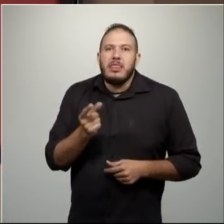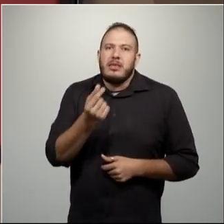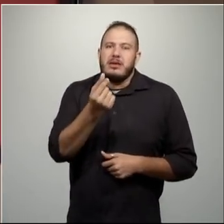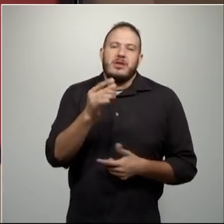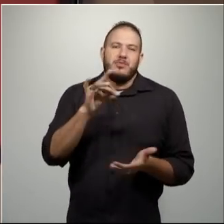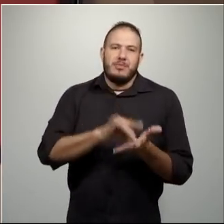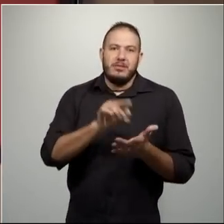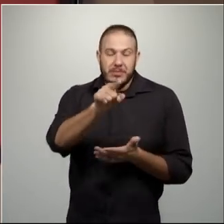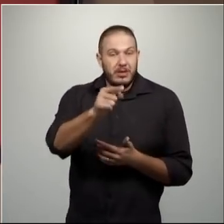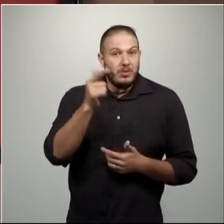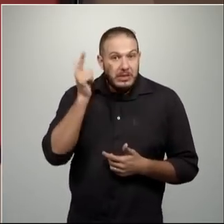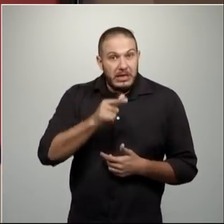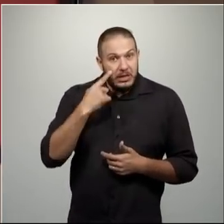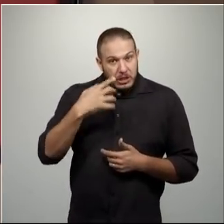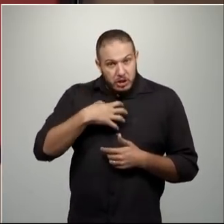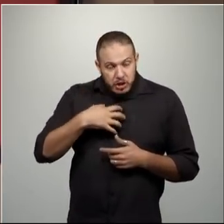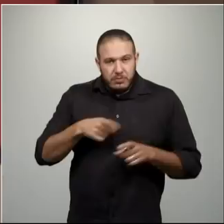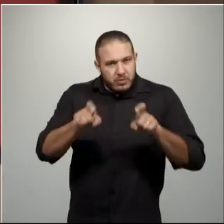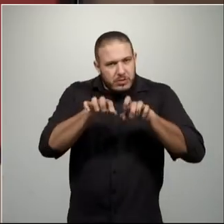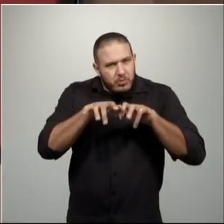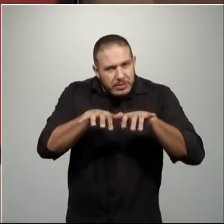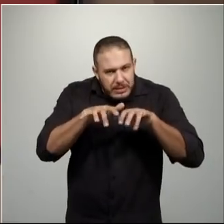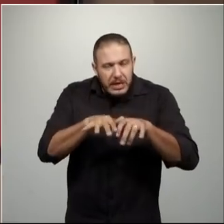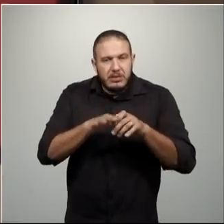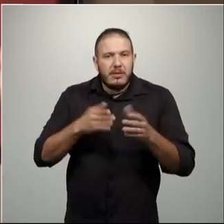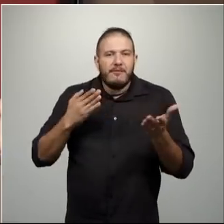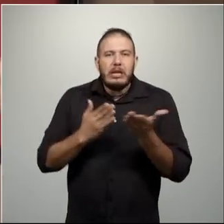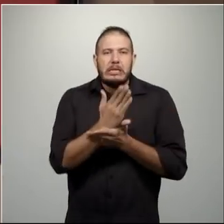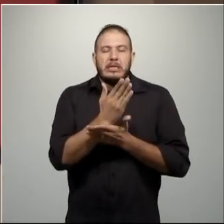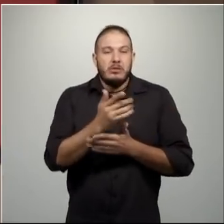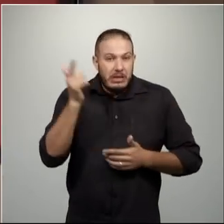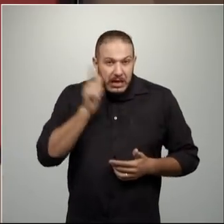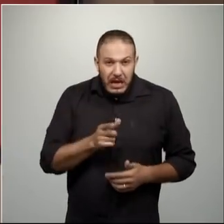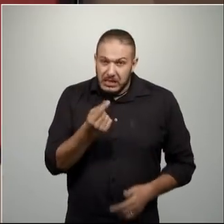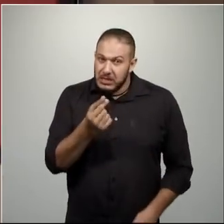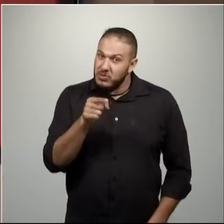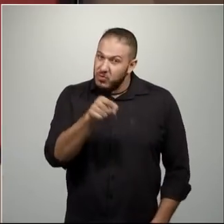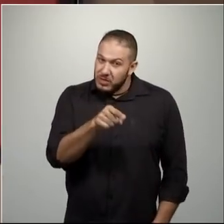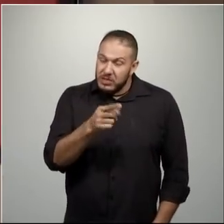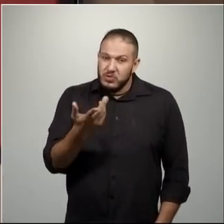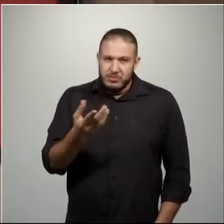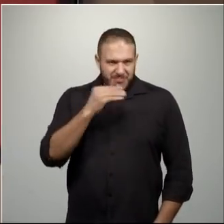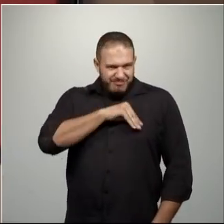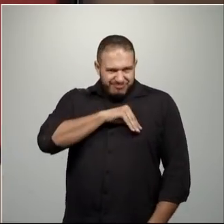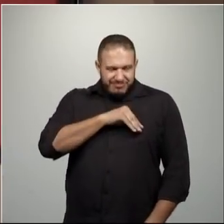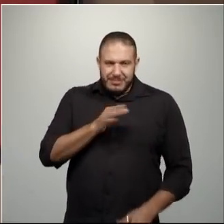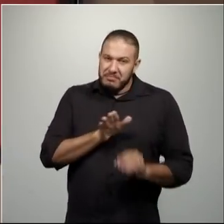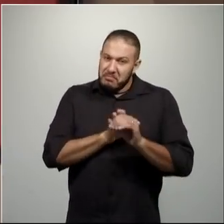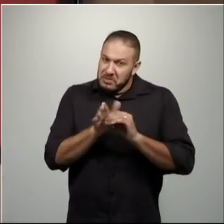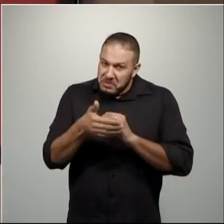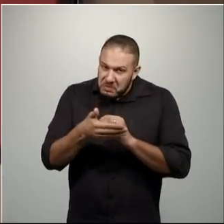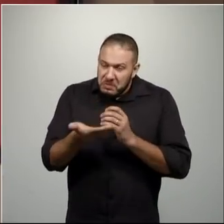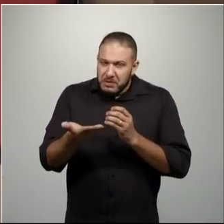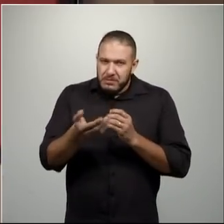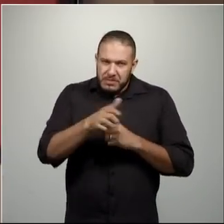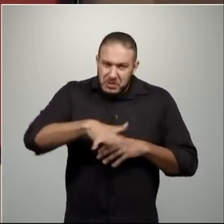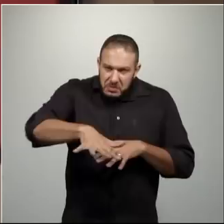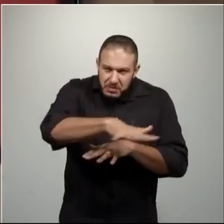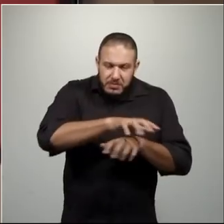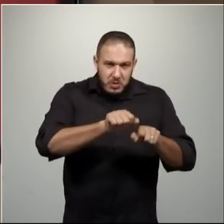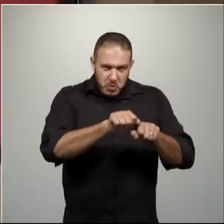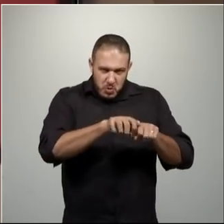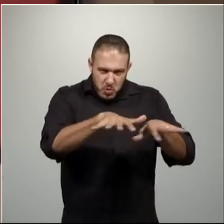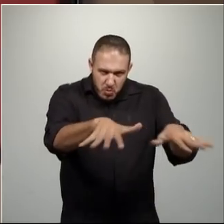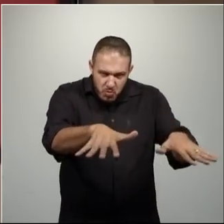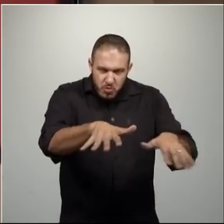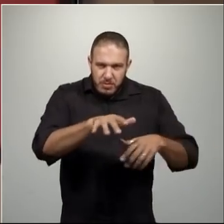conseguir fazer esse tipo de processo de validação e ganhar dinheiro com isso nem sempre remunerado em bitcoins pela rede você precisa